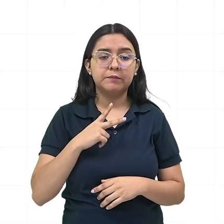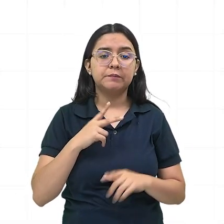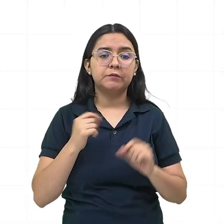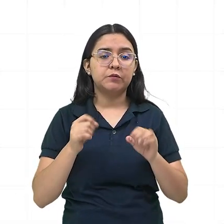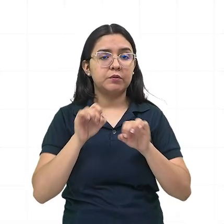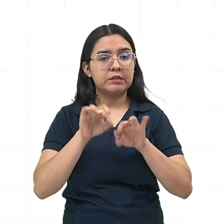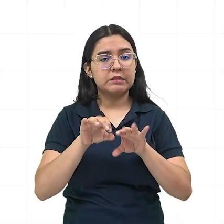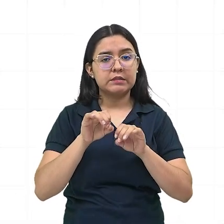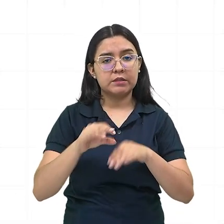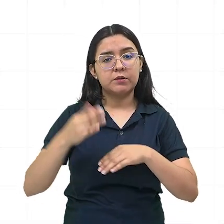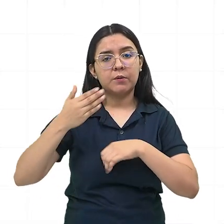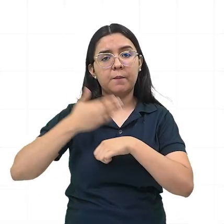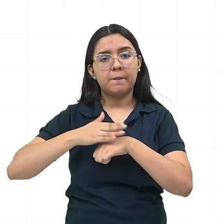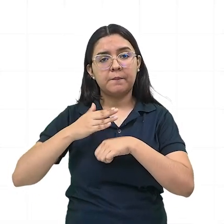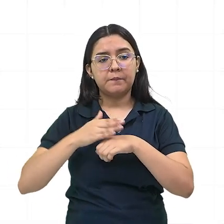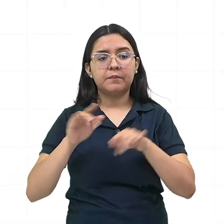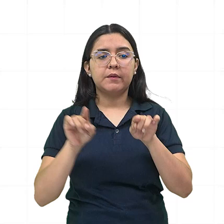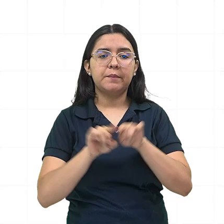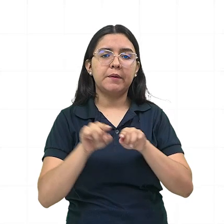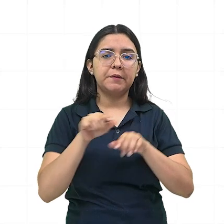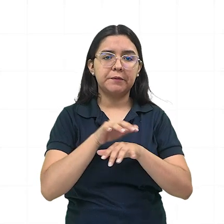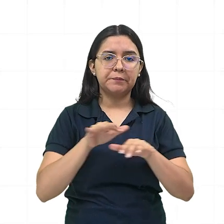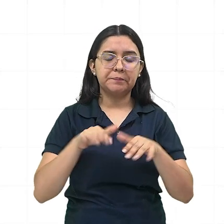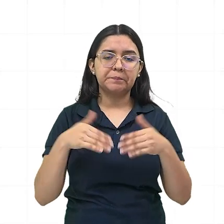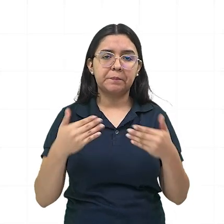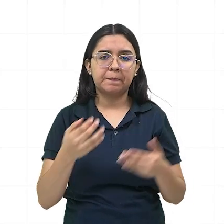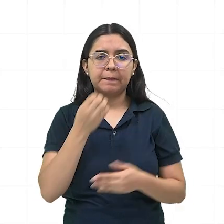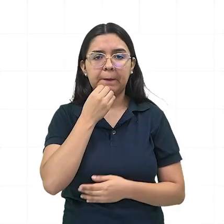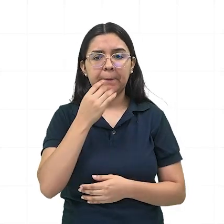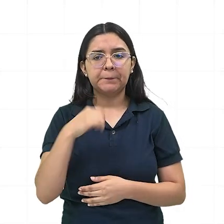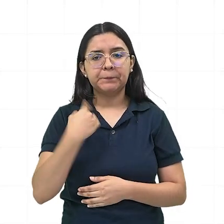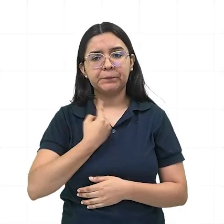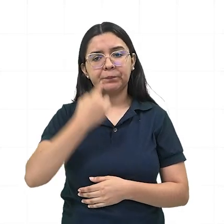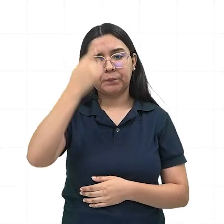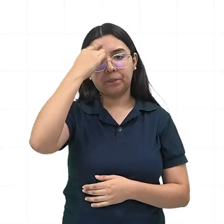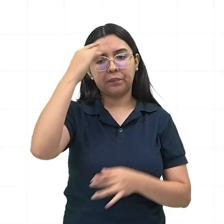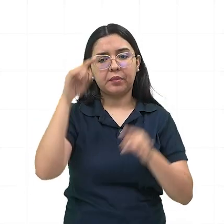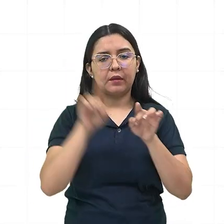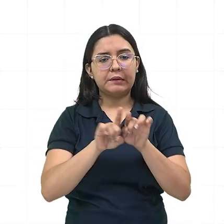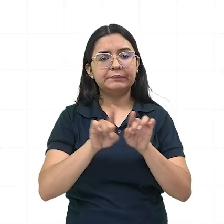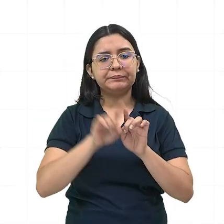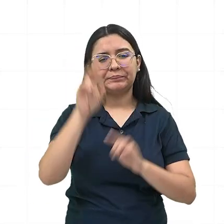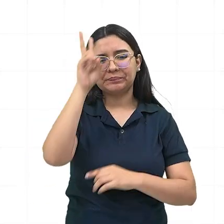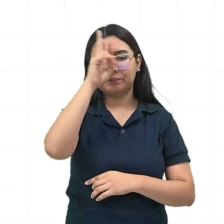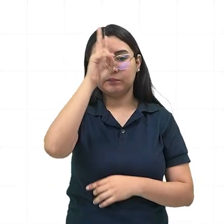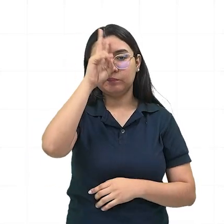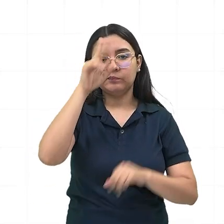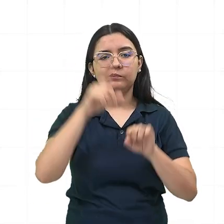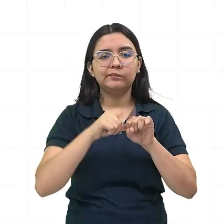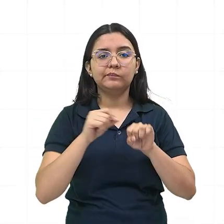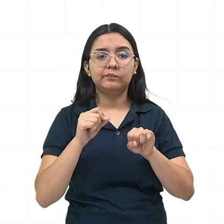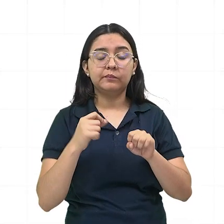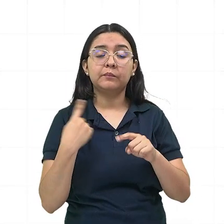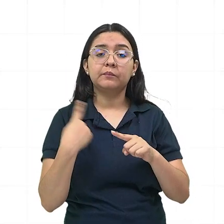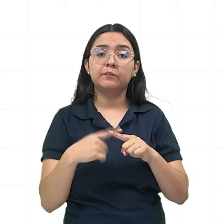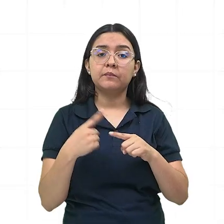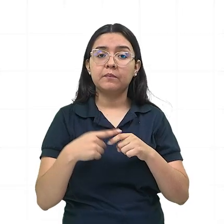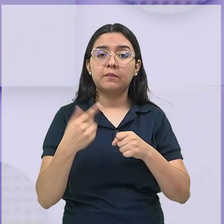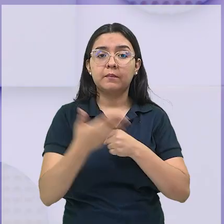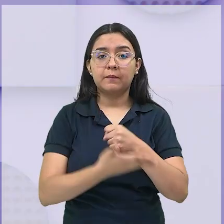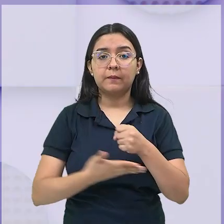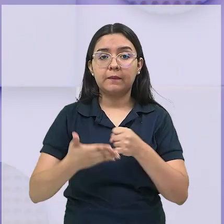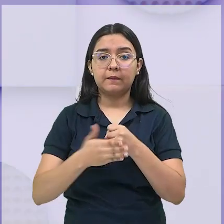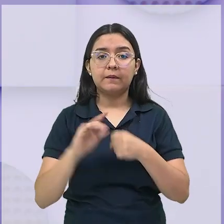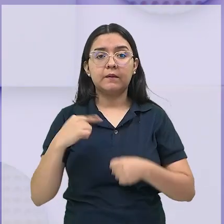do ensino, prática e rito, né? E é bom a gente pensar e lembrar esse artigo, porque ele vai ser a base